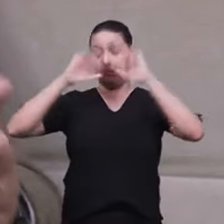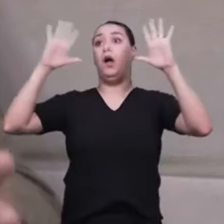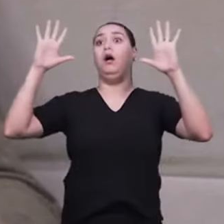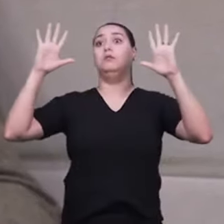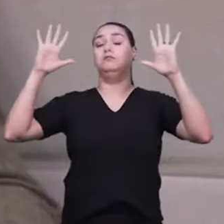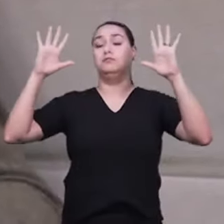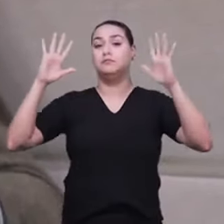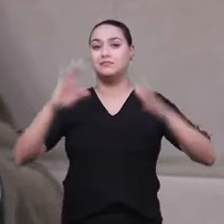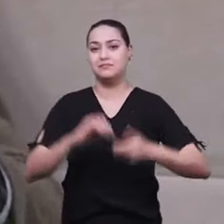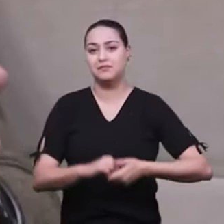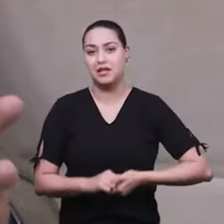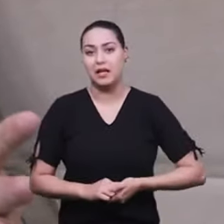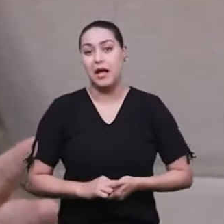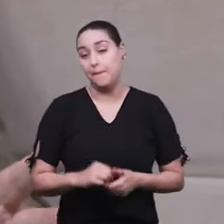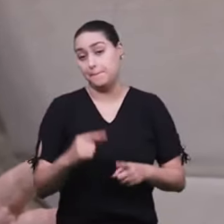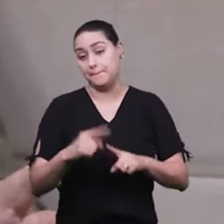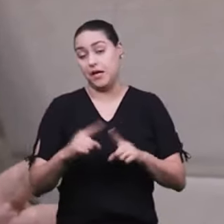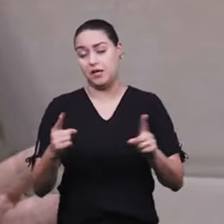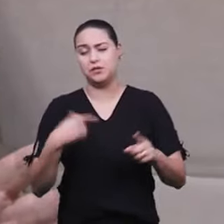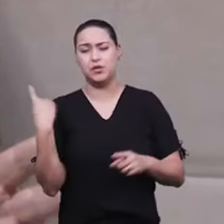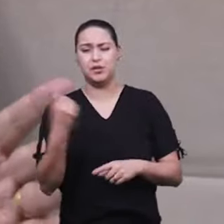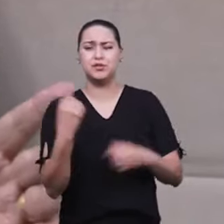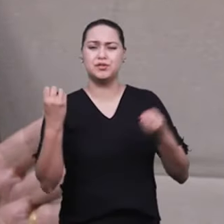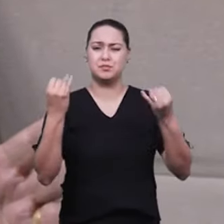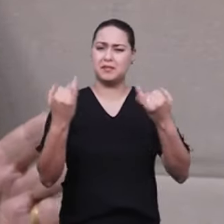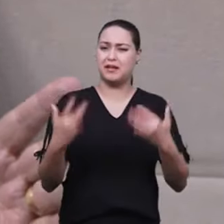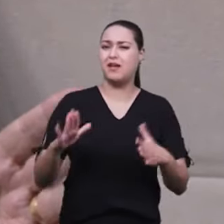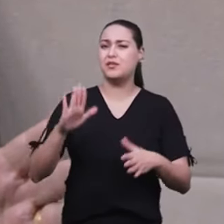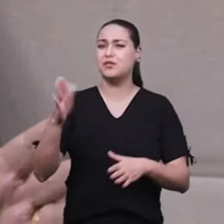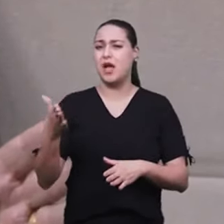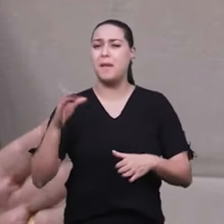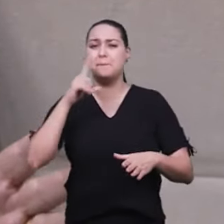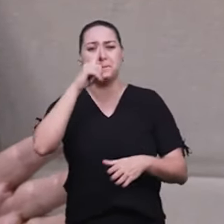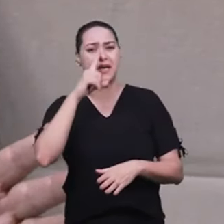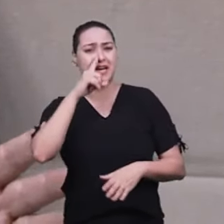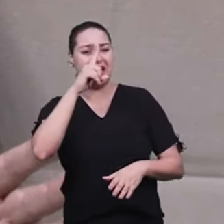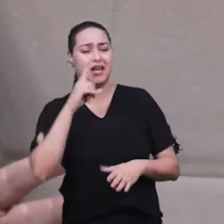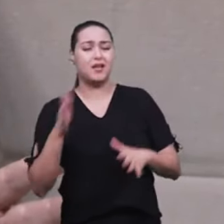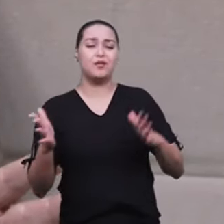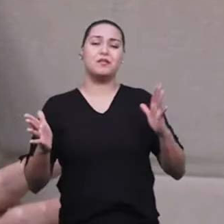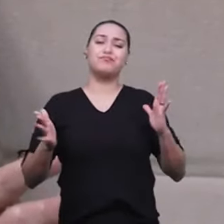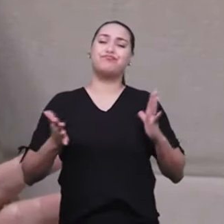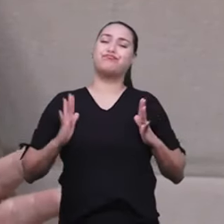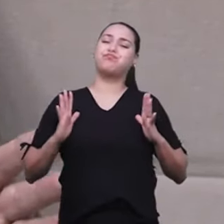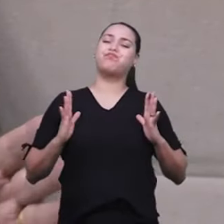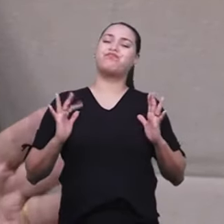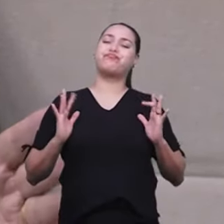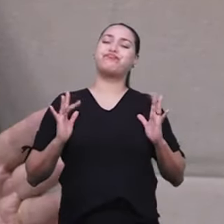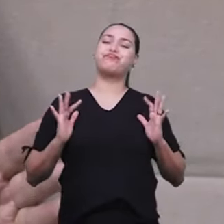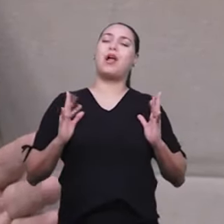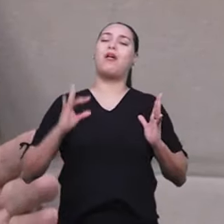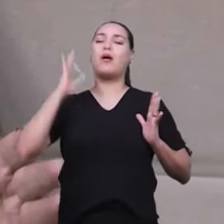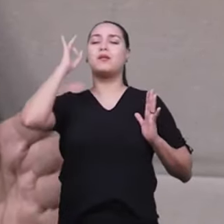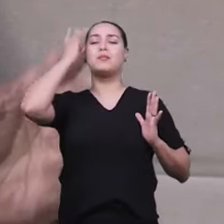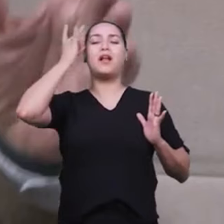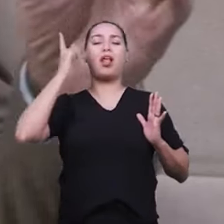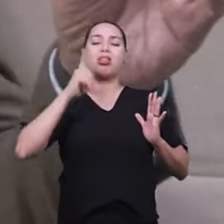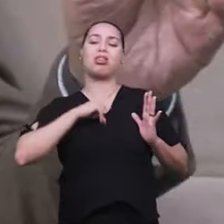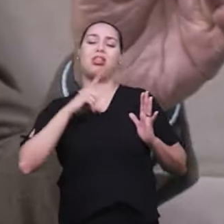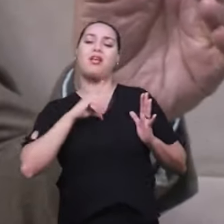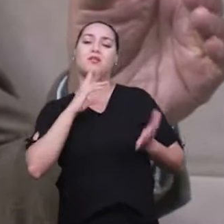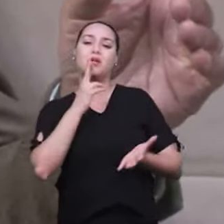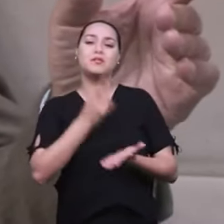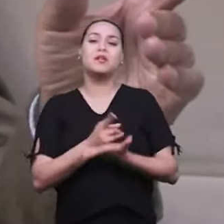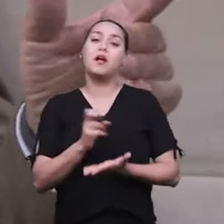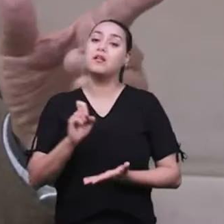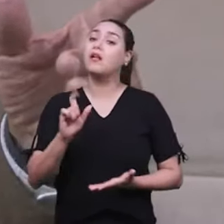o domínio da sombra, das trevas, então há o perigo do comodismo espiritual. E o